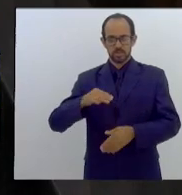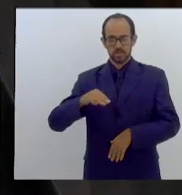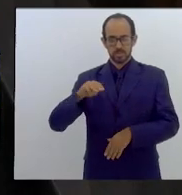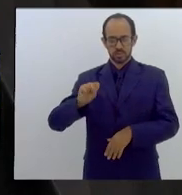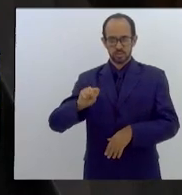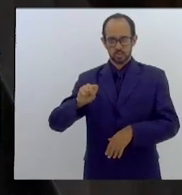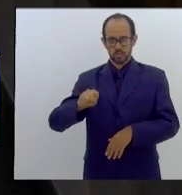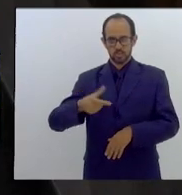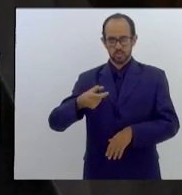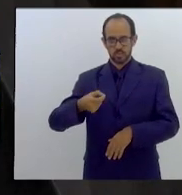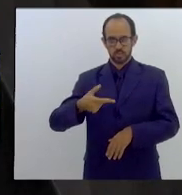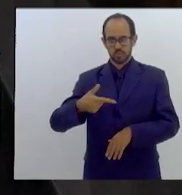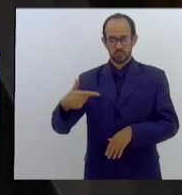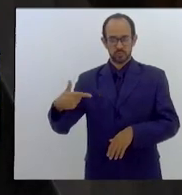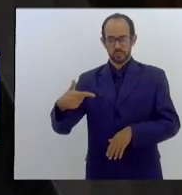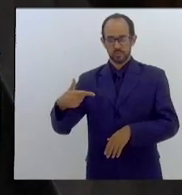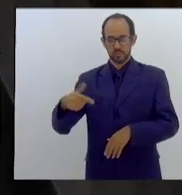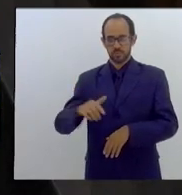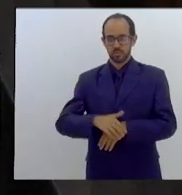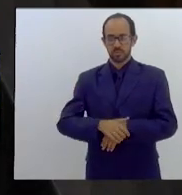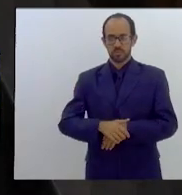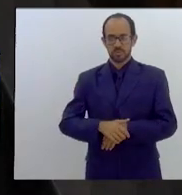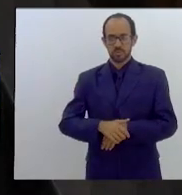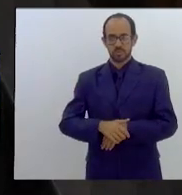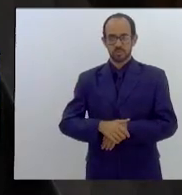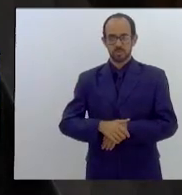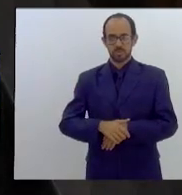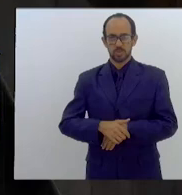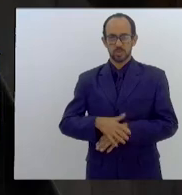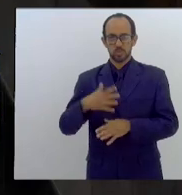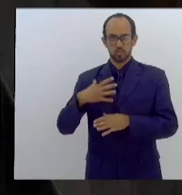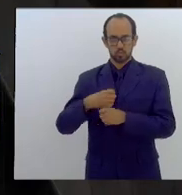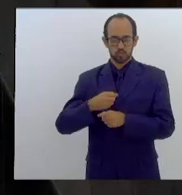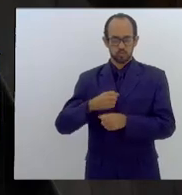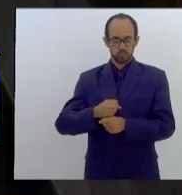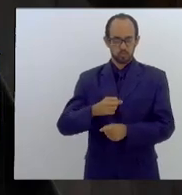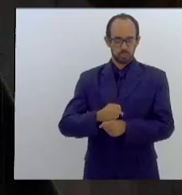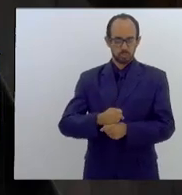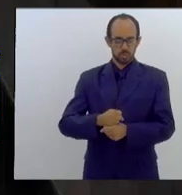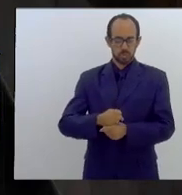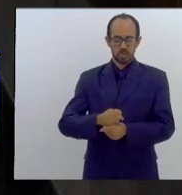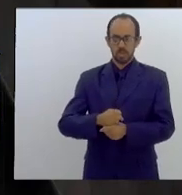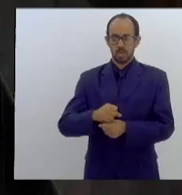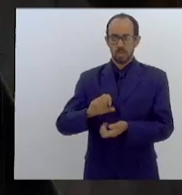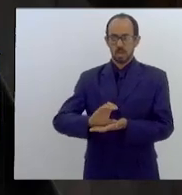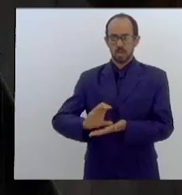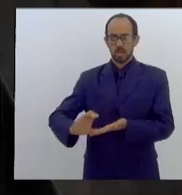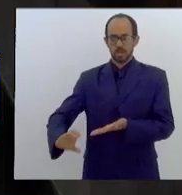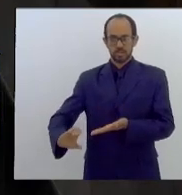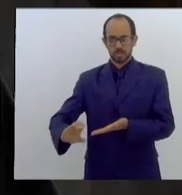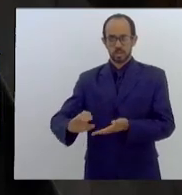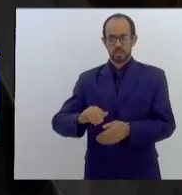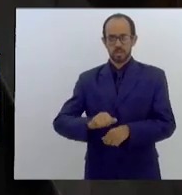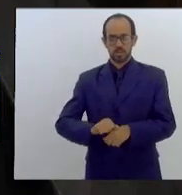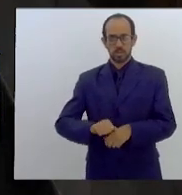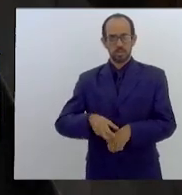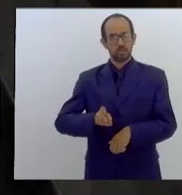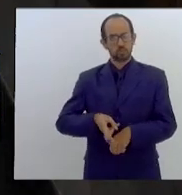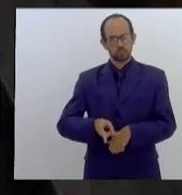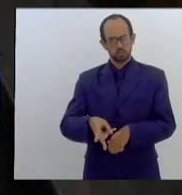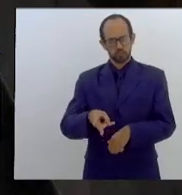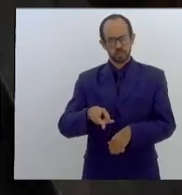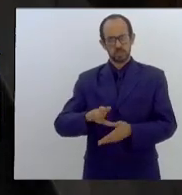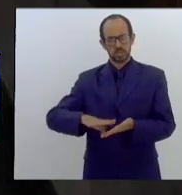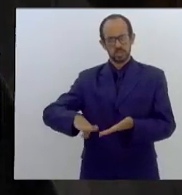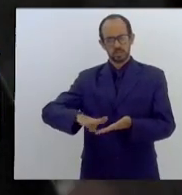de 2022, estima a receita e fixa a